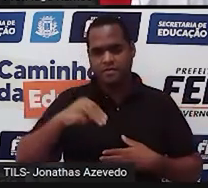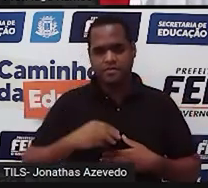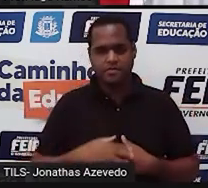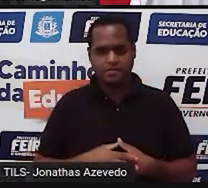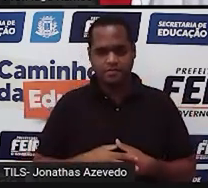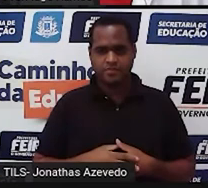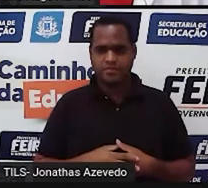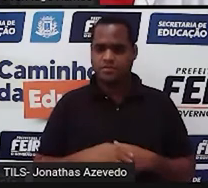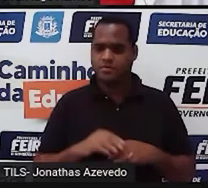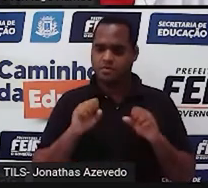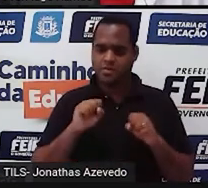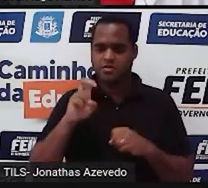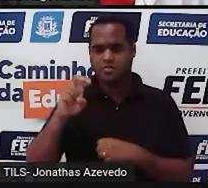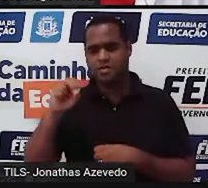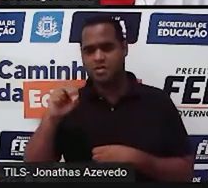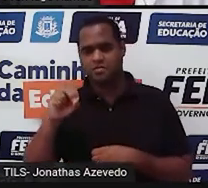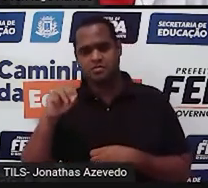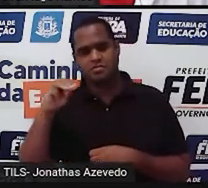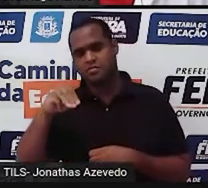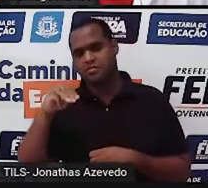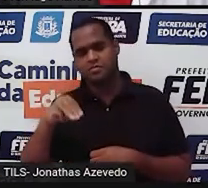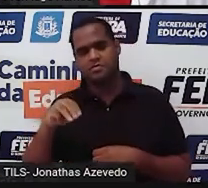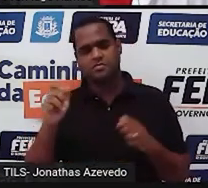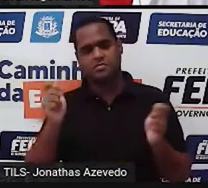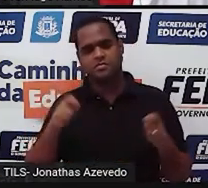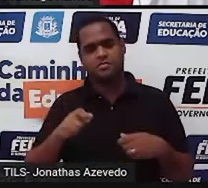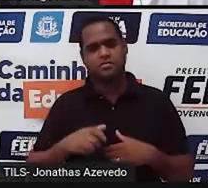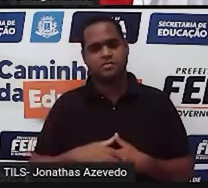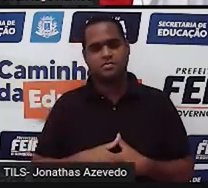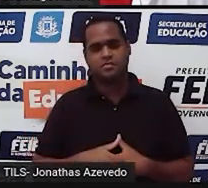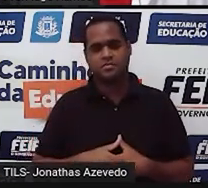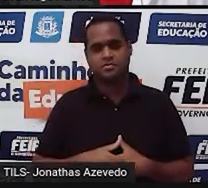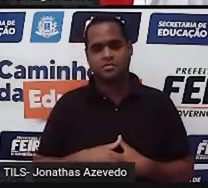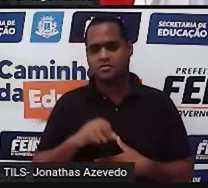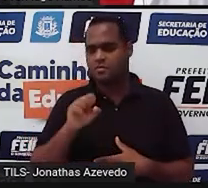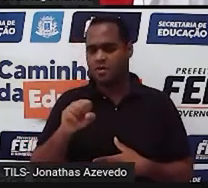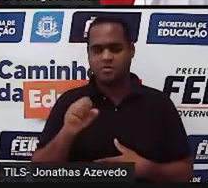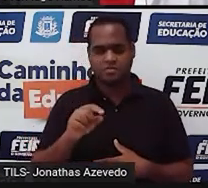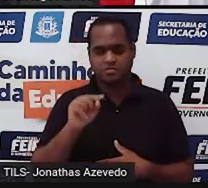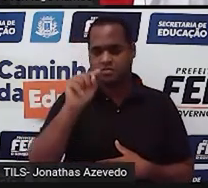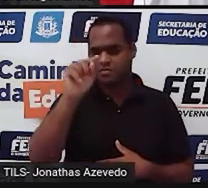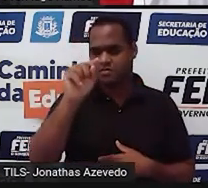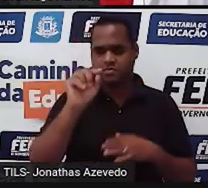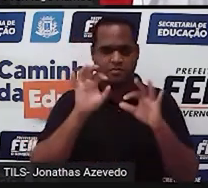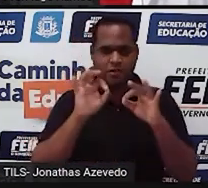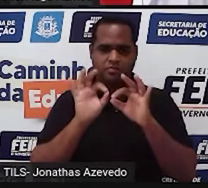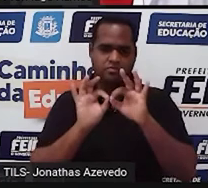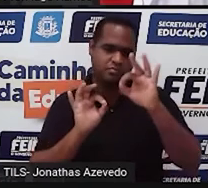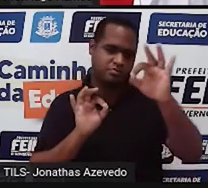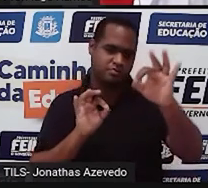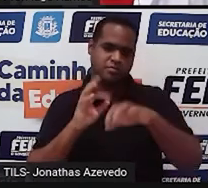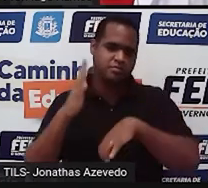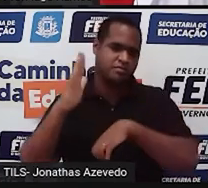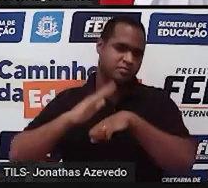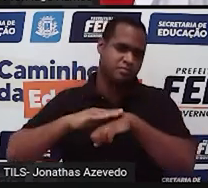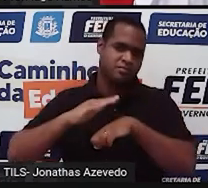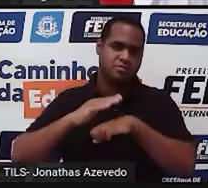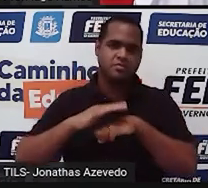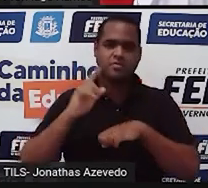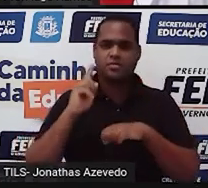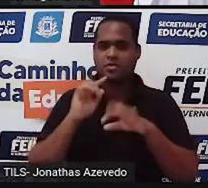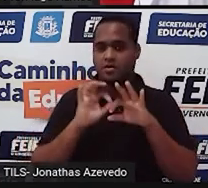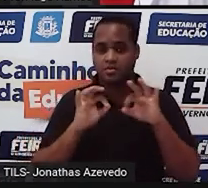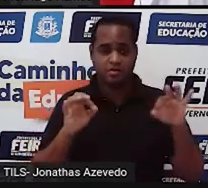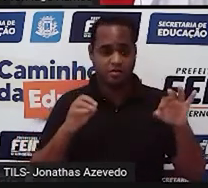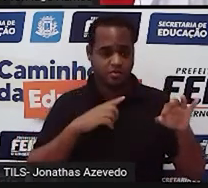pode ser 50 Ah tá então poderia ser mais aqui em cima ó para ser uma distância maior a distância do posto aqui